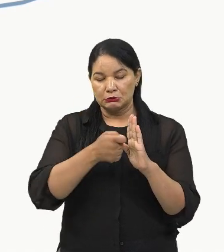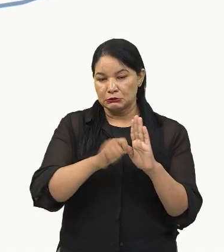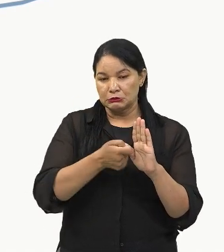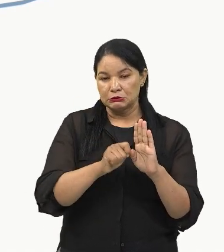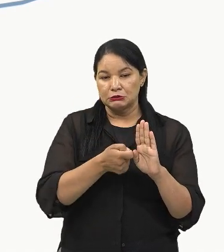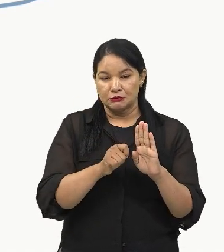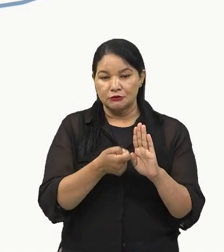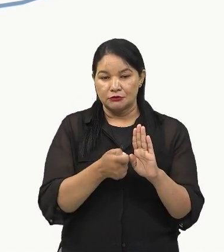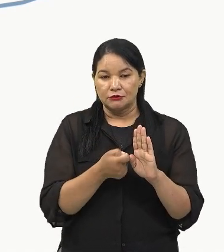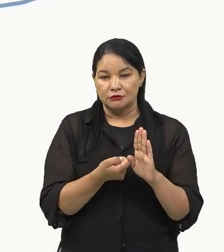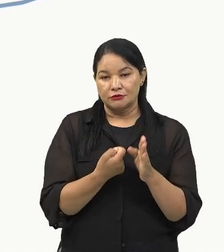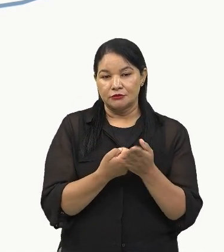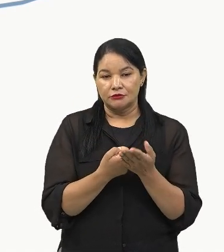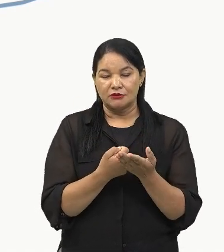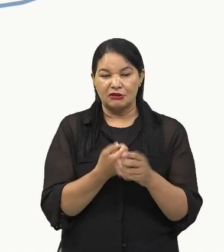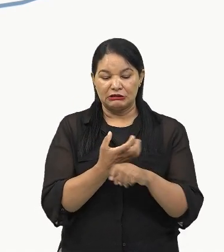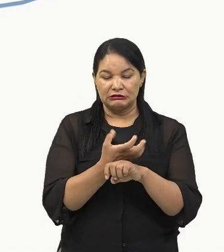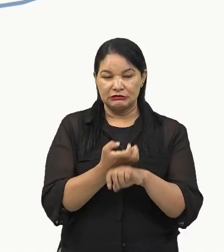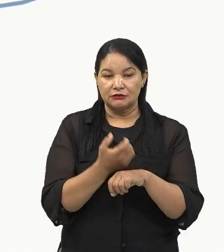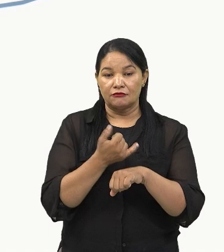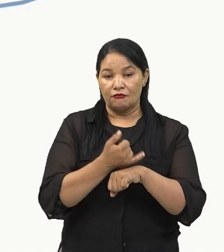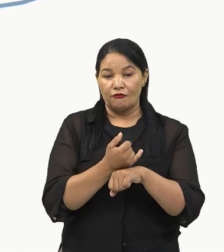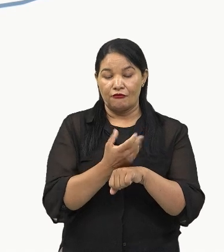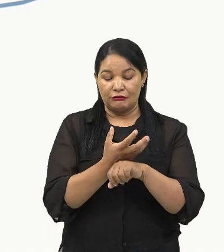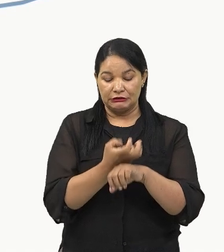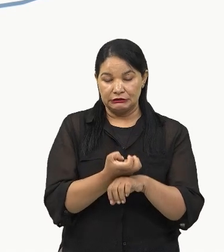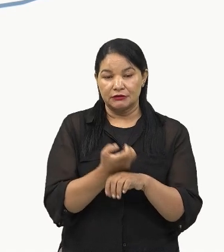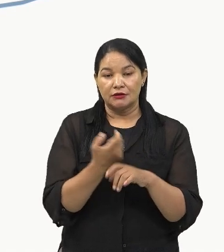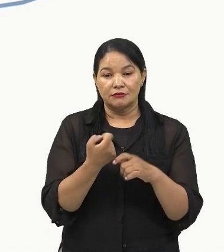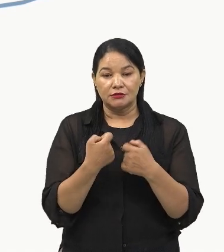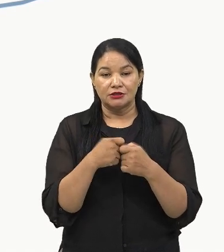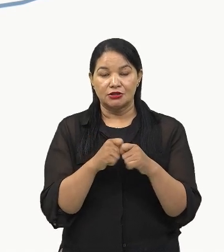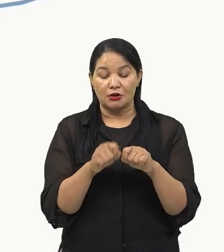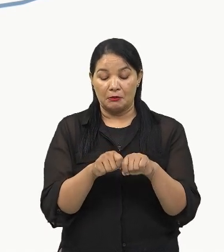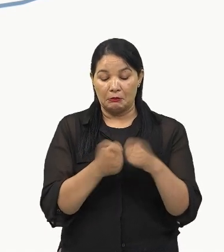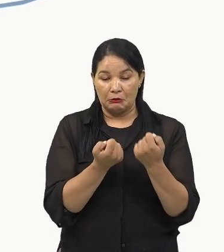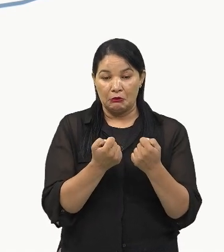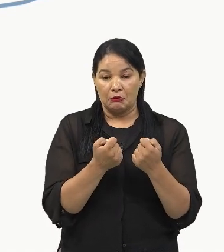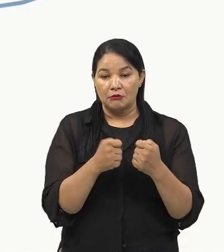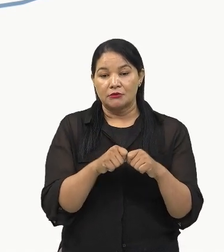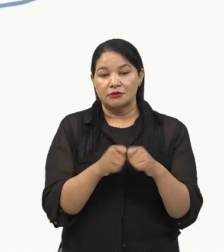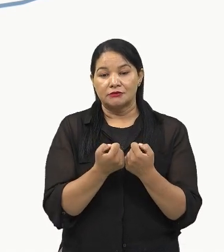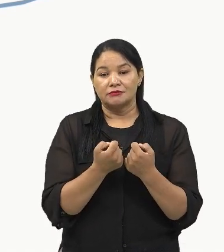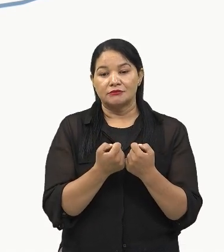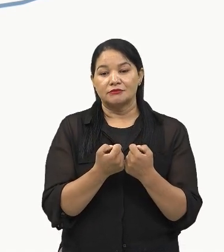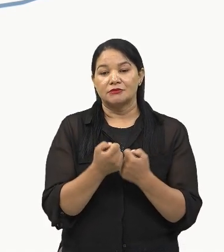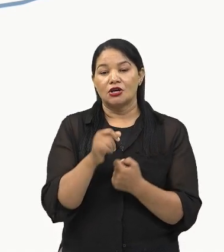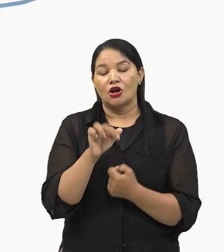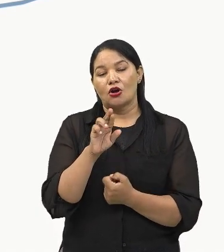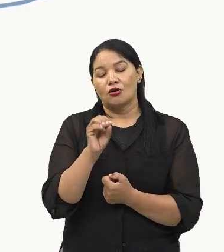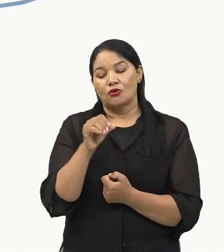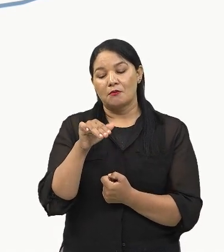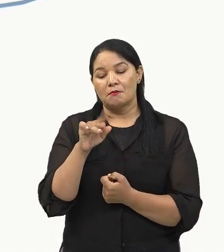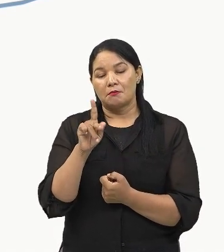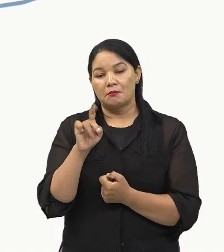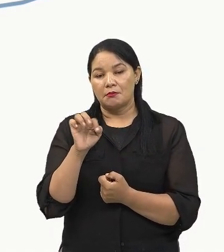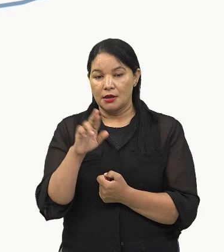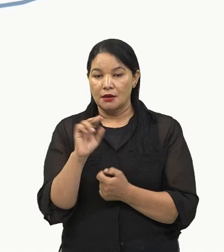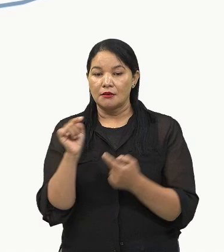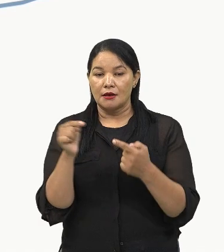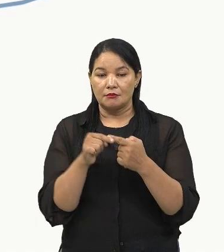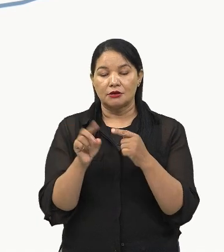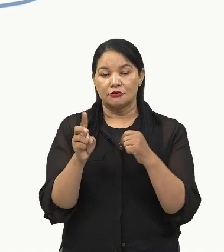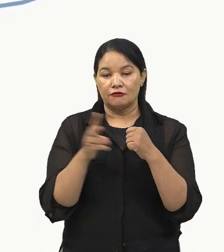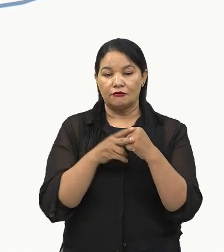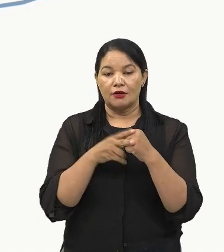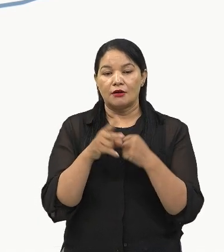a fechadura estava enferrujada, então para abrir tinha que fazer o quê? Quebrar. Vamos para o verbo romper. Maribel